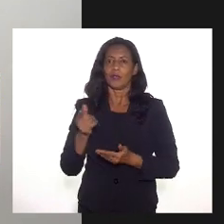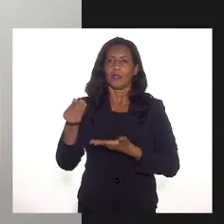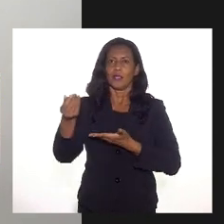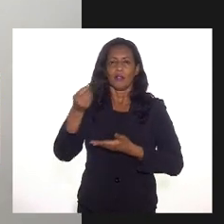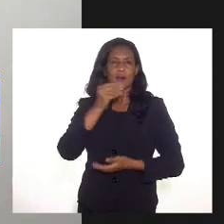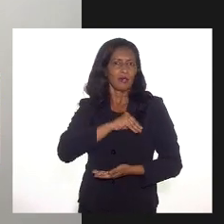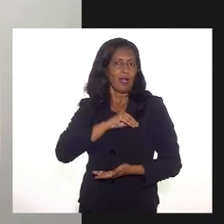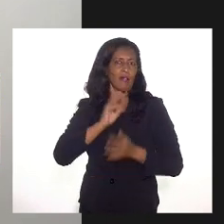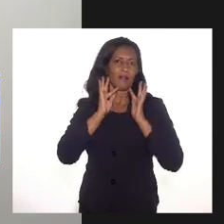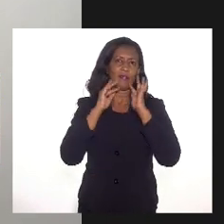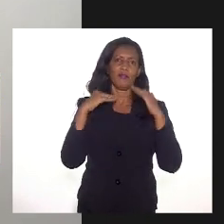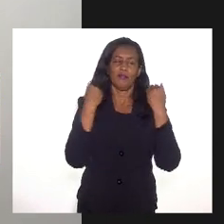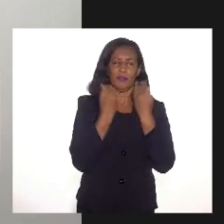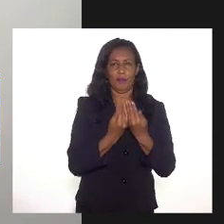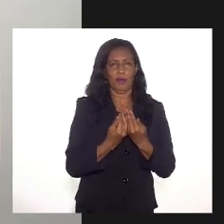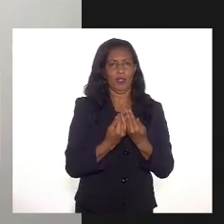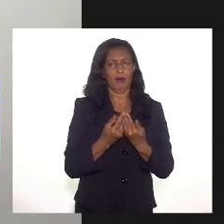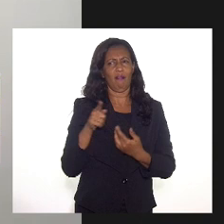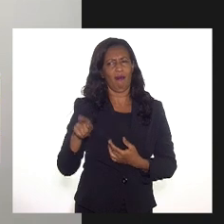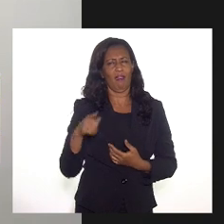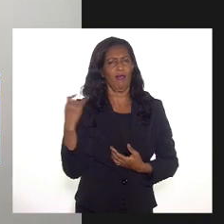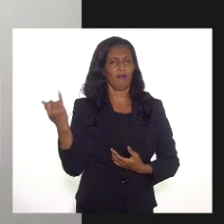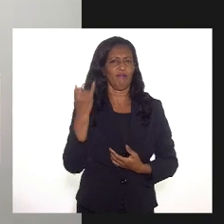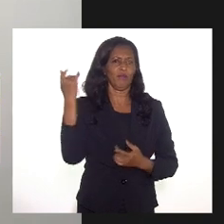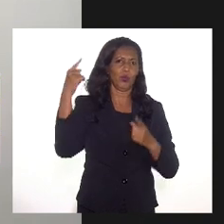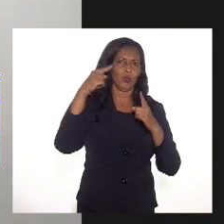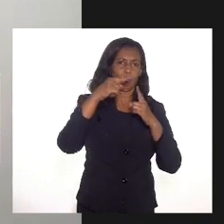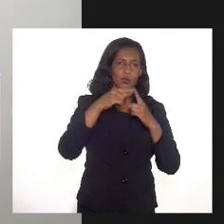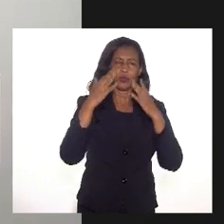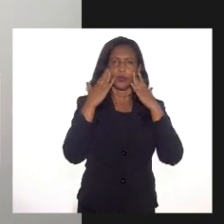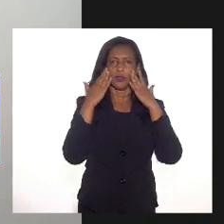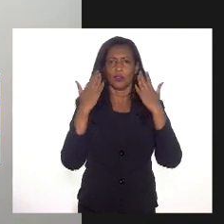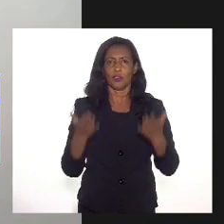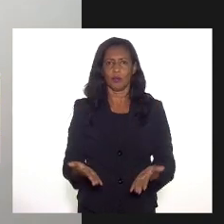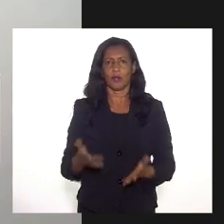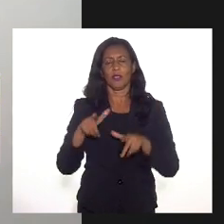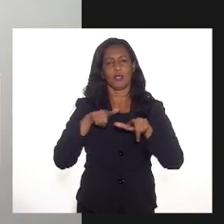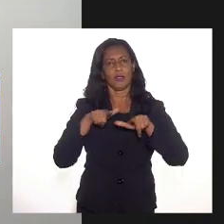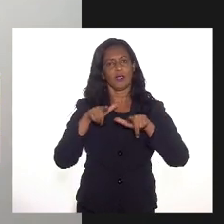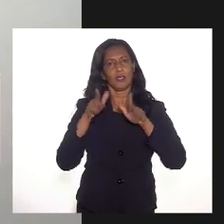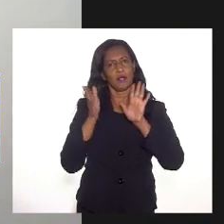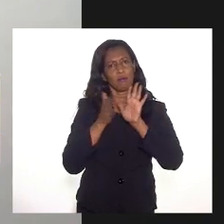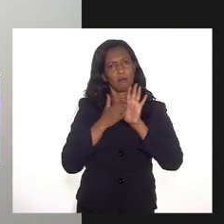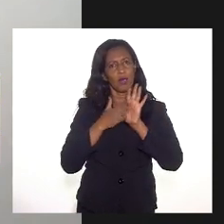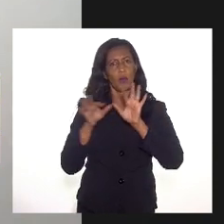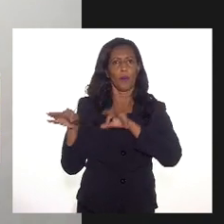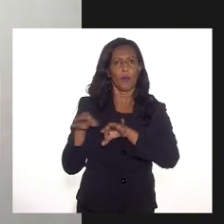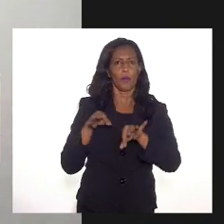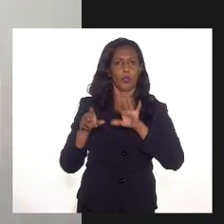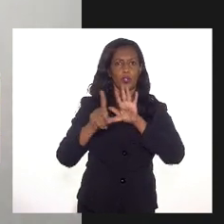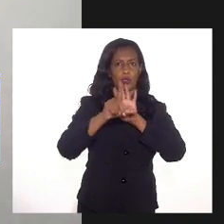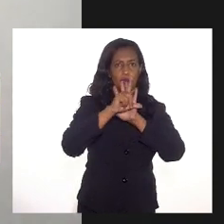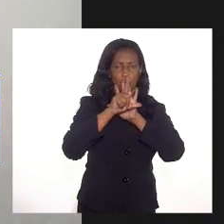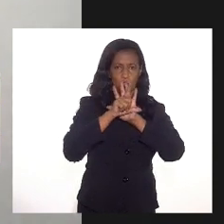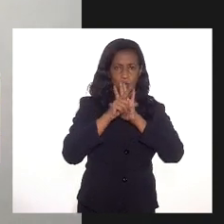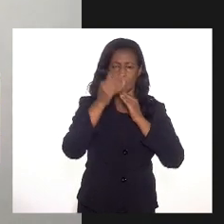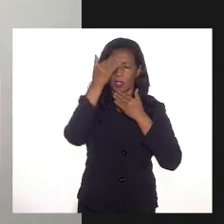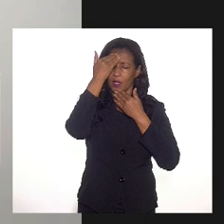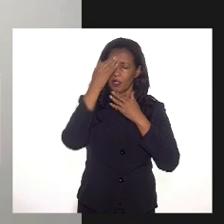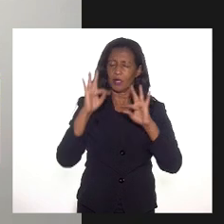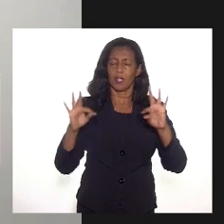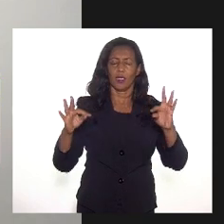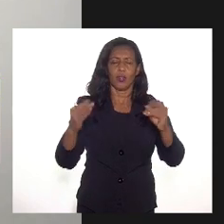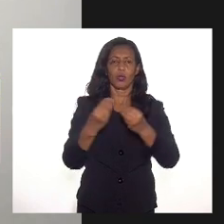família. Isso é extremamente fundamental e foi com esse objetivo que a gente apresenta esse projeto de lei que foi aprovado hoje agradecendo a todos os